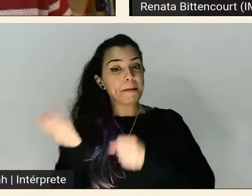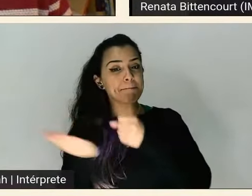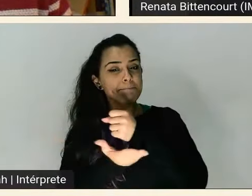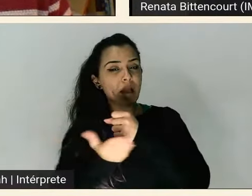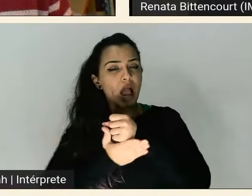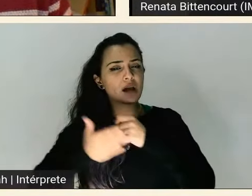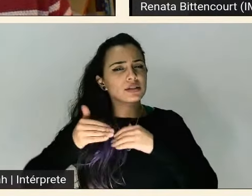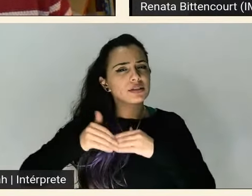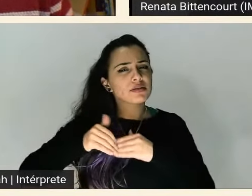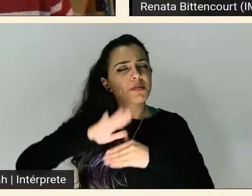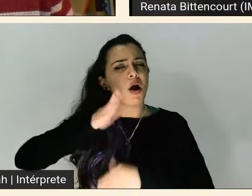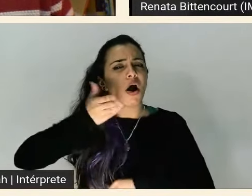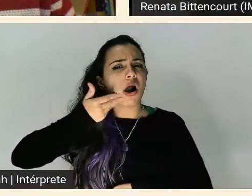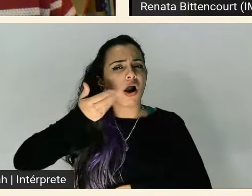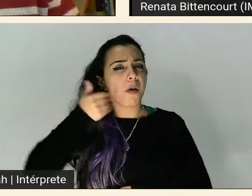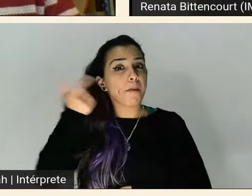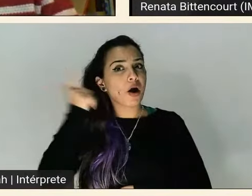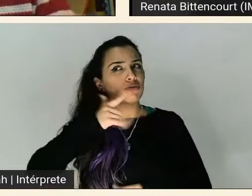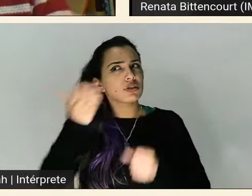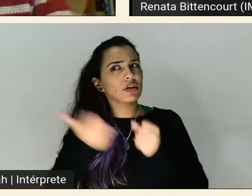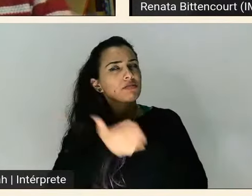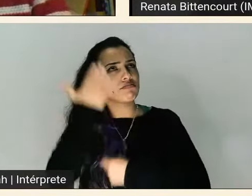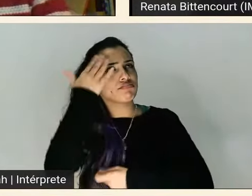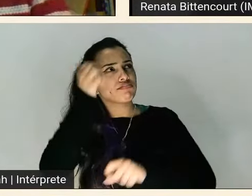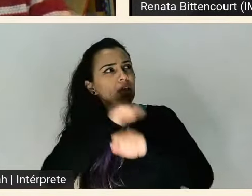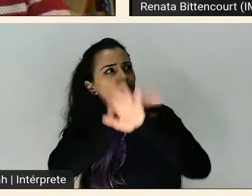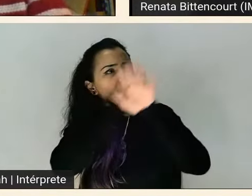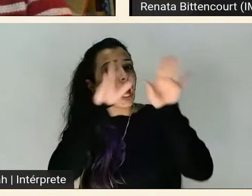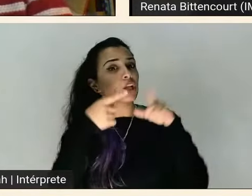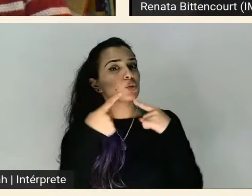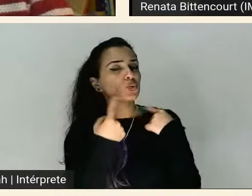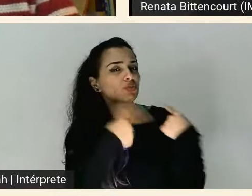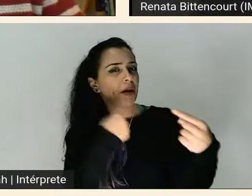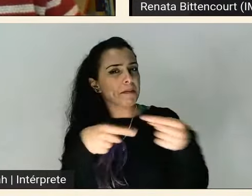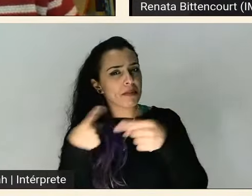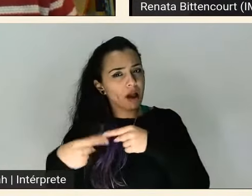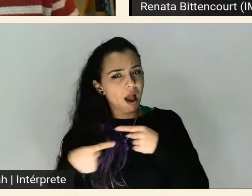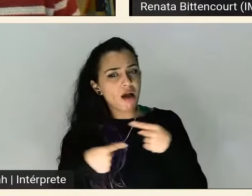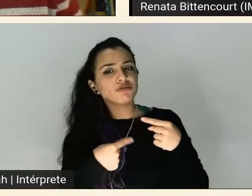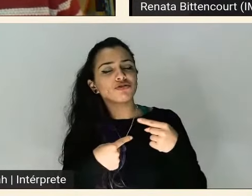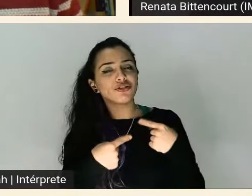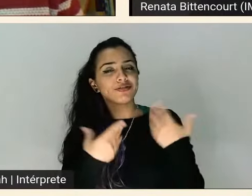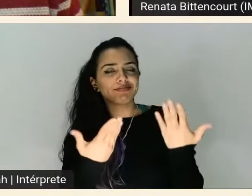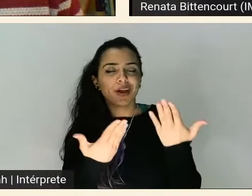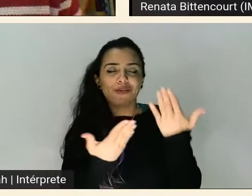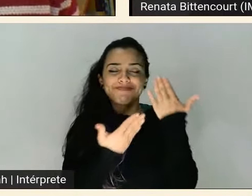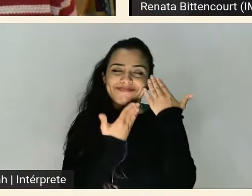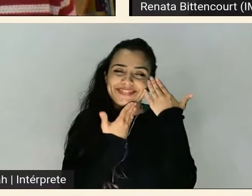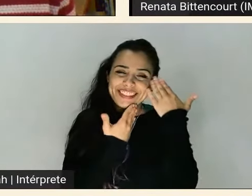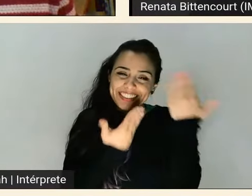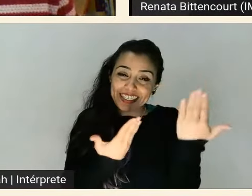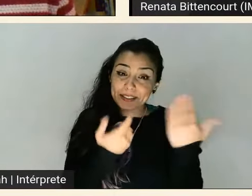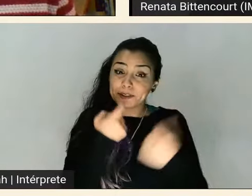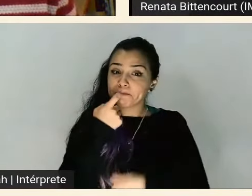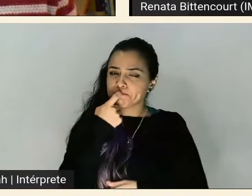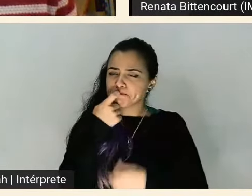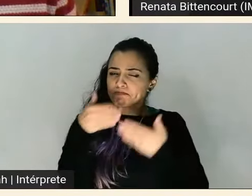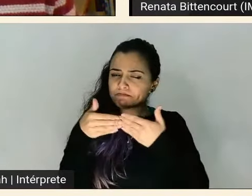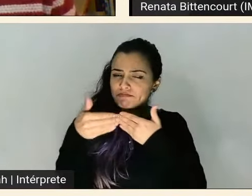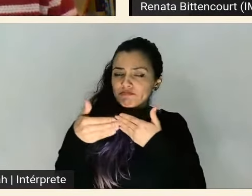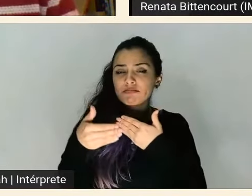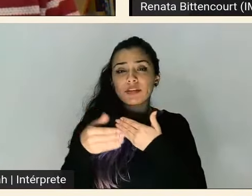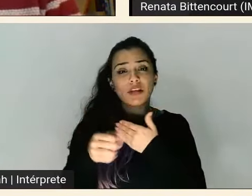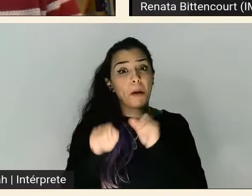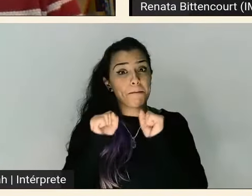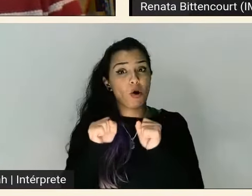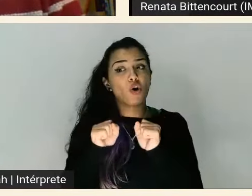o debate, para o entendimento das narrativas construídas. Então, te agradeço e daqui a pouco a gente pode